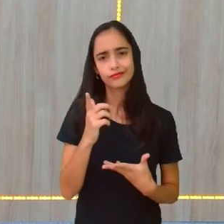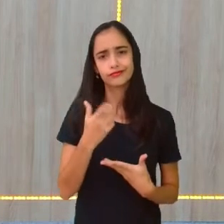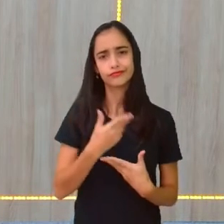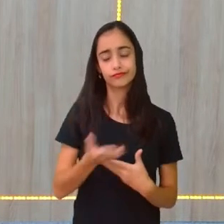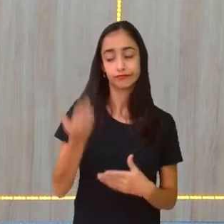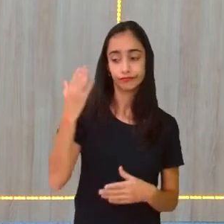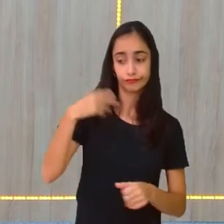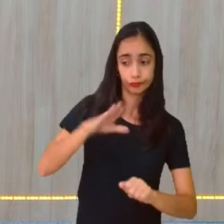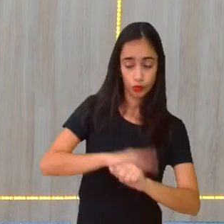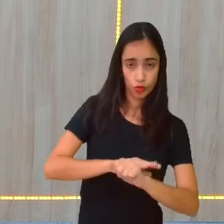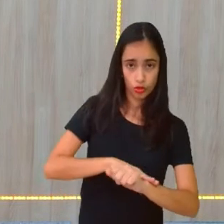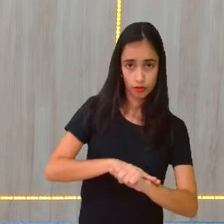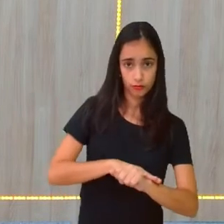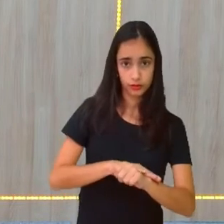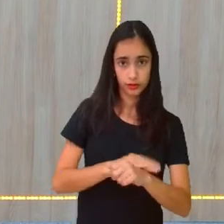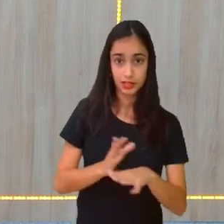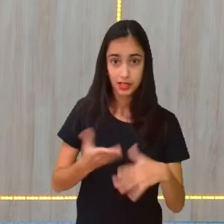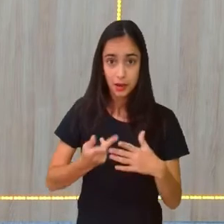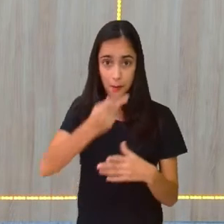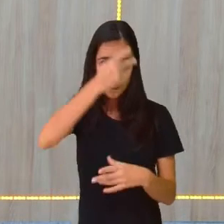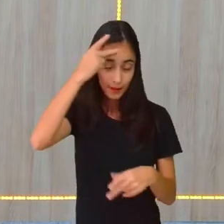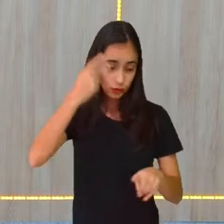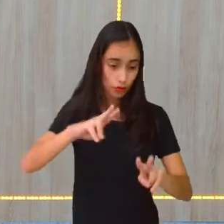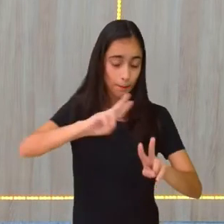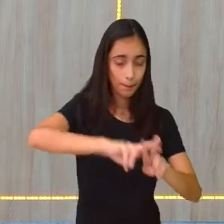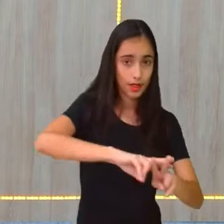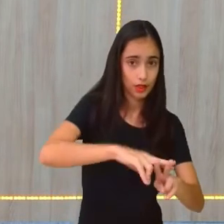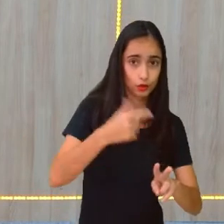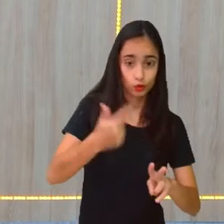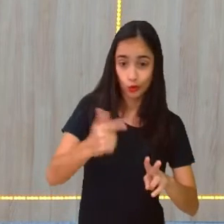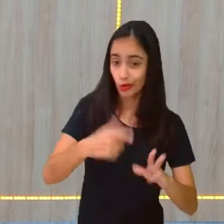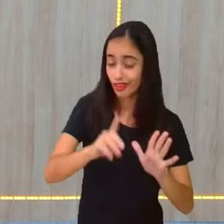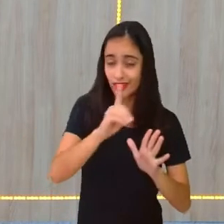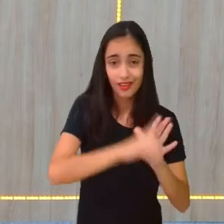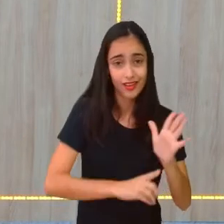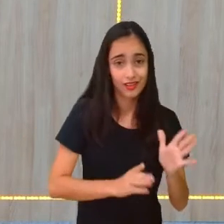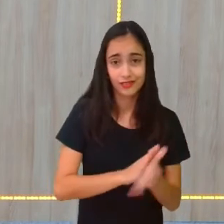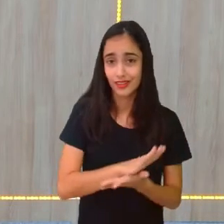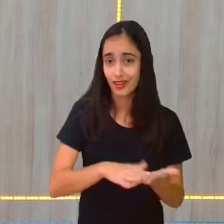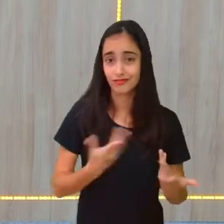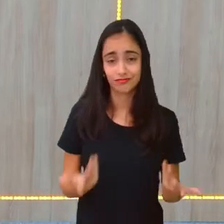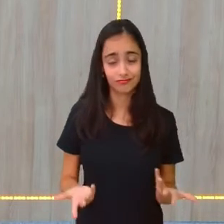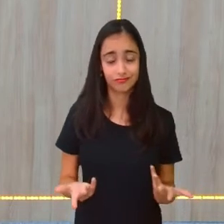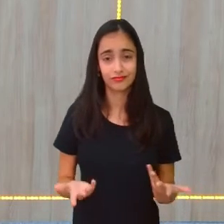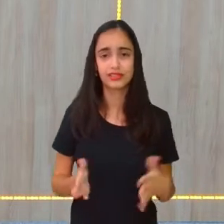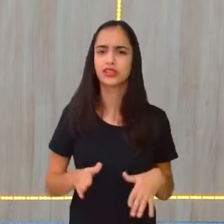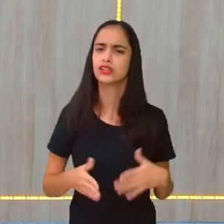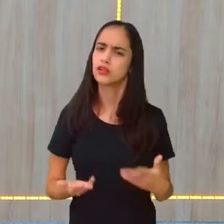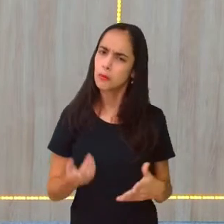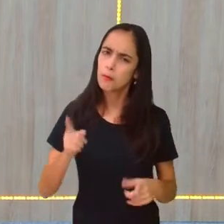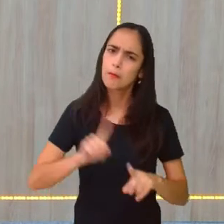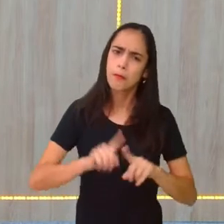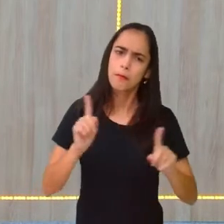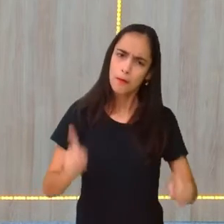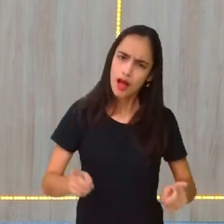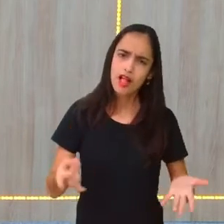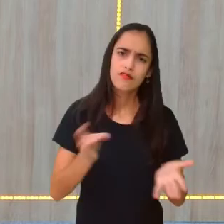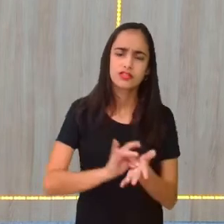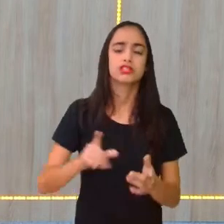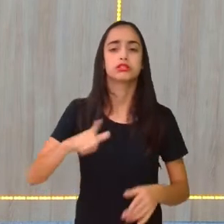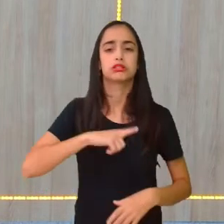que criminosos não teriam direitos, né? Tem, inclusive, direito a um julgamento justo para que